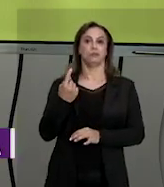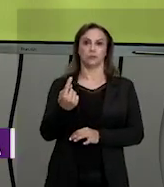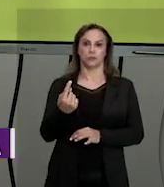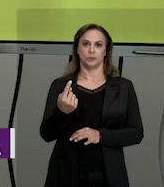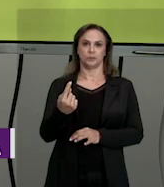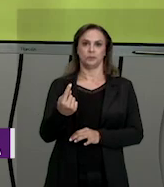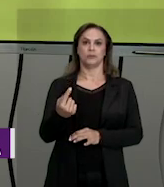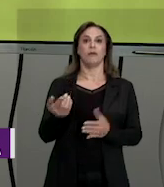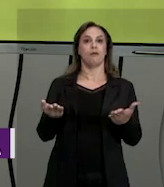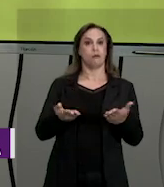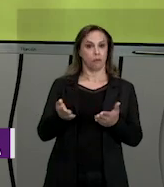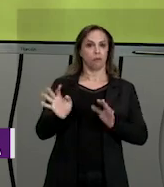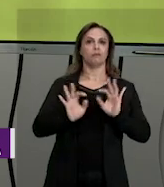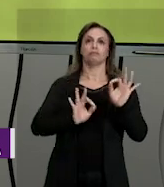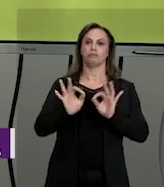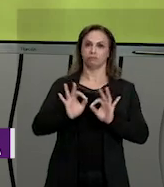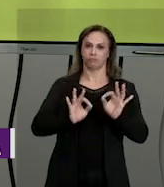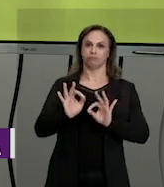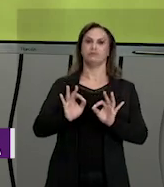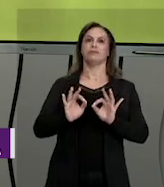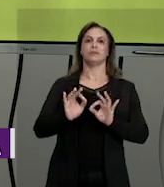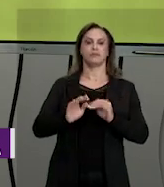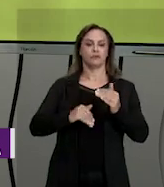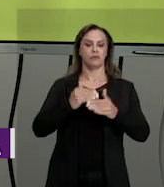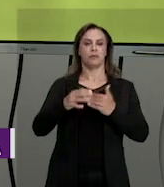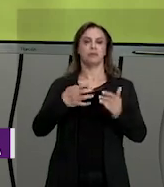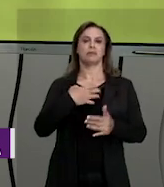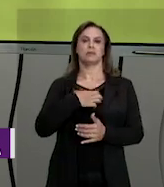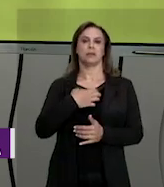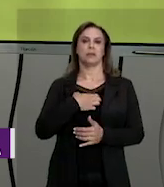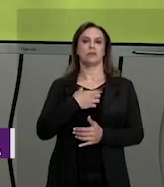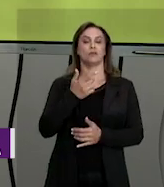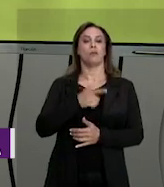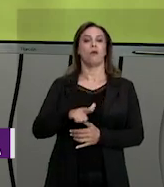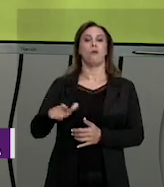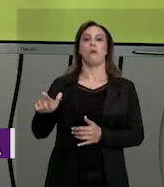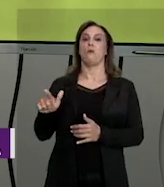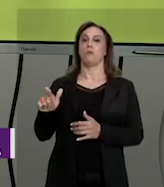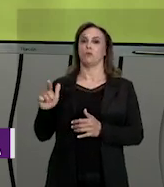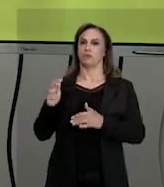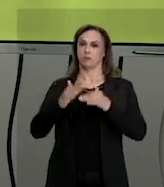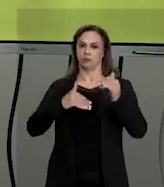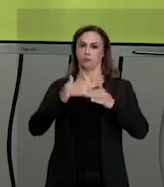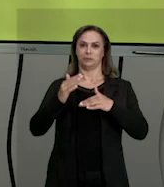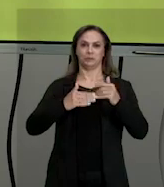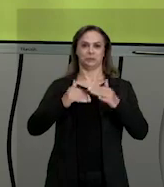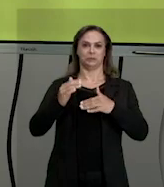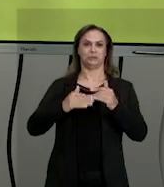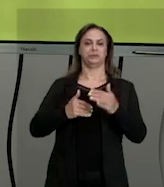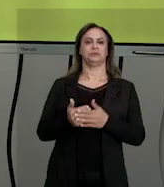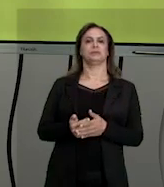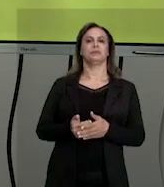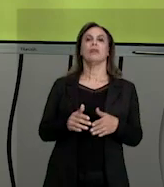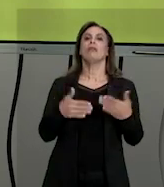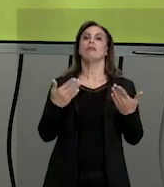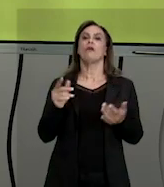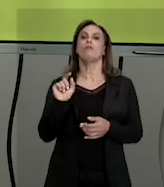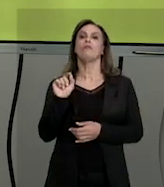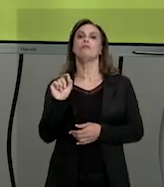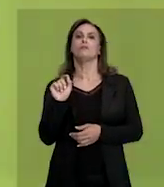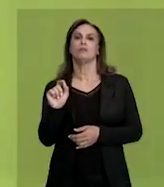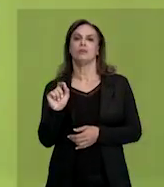outra habilidade. Vamos conhecer essa habilidade. Bom, então o que a gente vai fazer? A gente